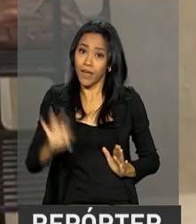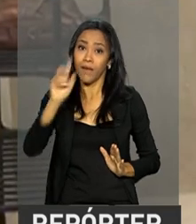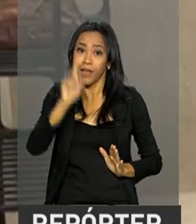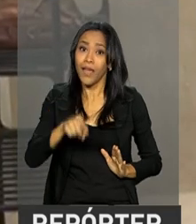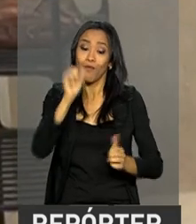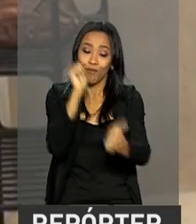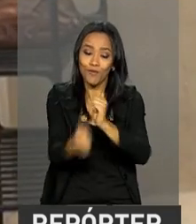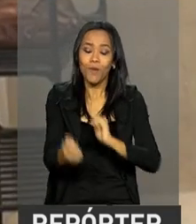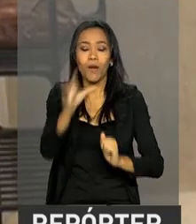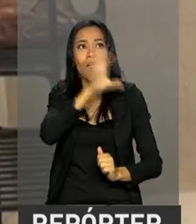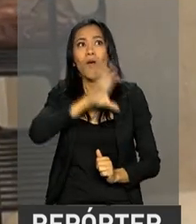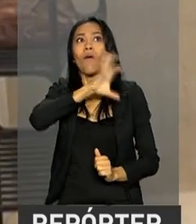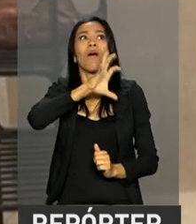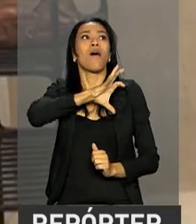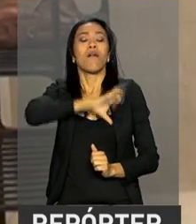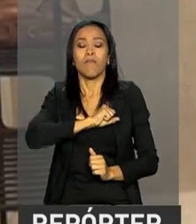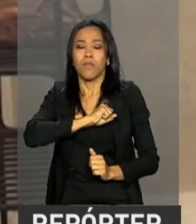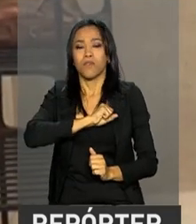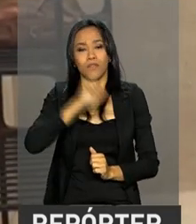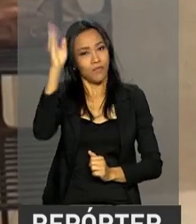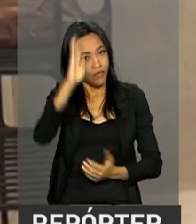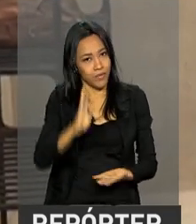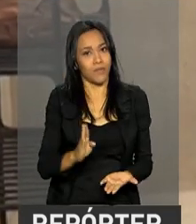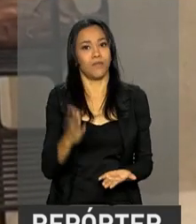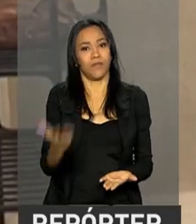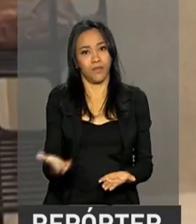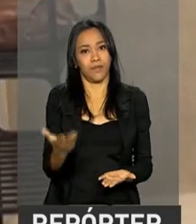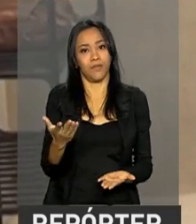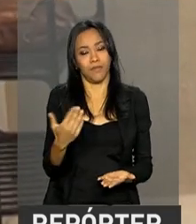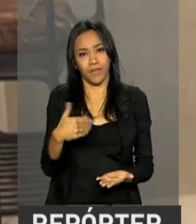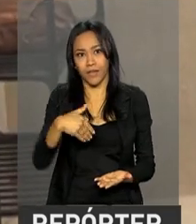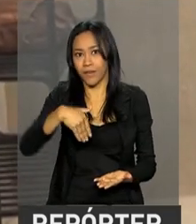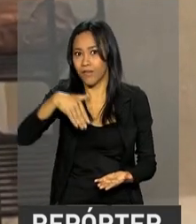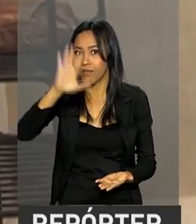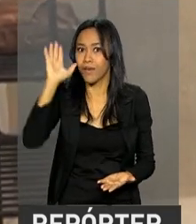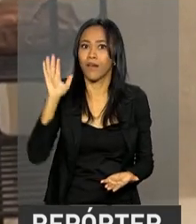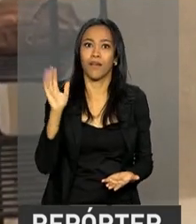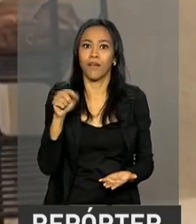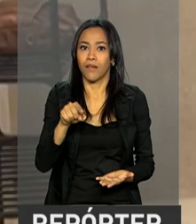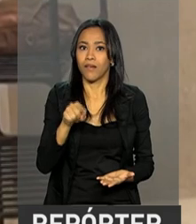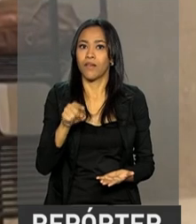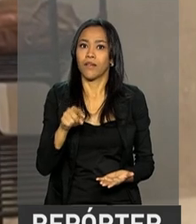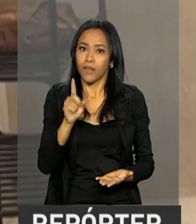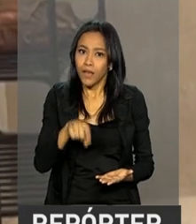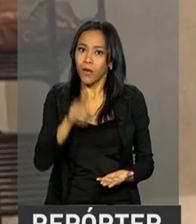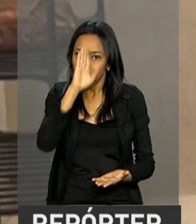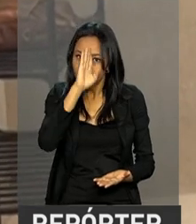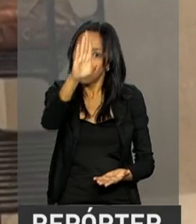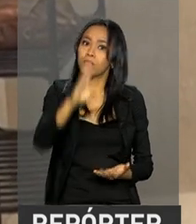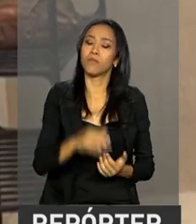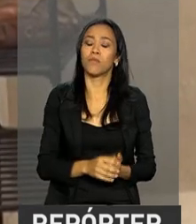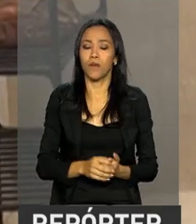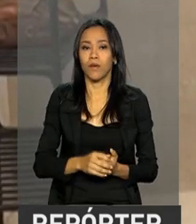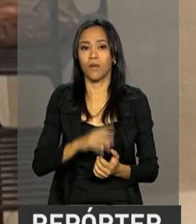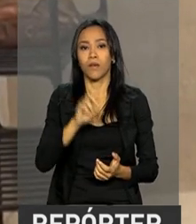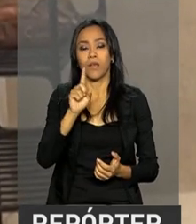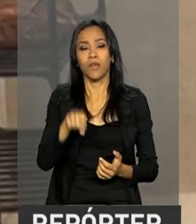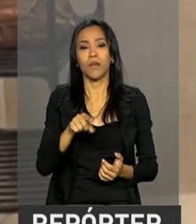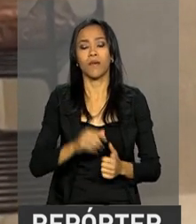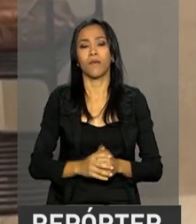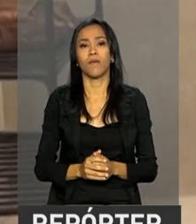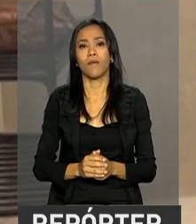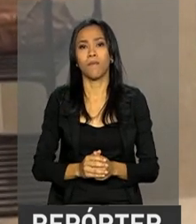do nosso país maior nas nossas modalidades esportivas como como carro chefe o objeto